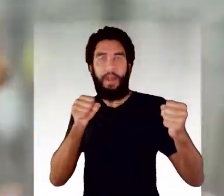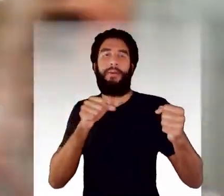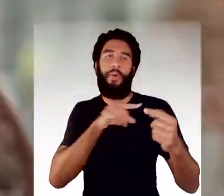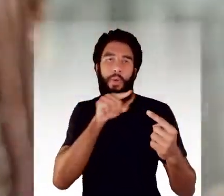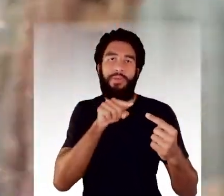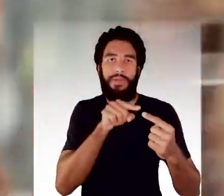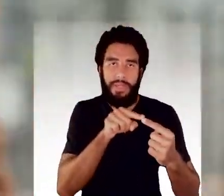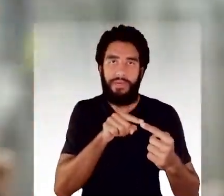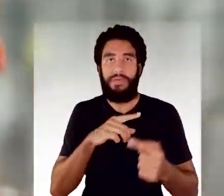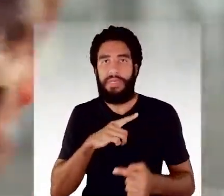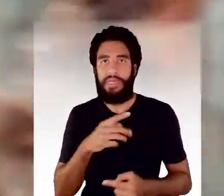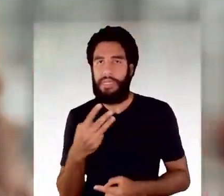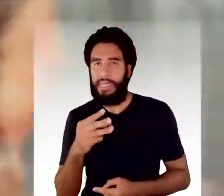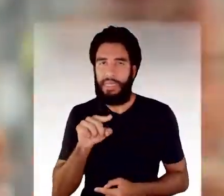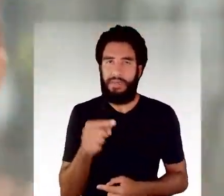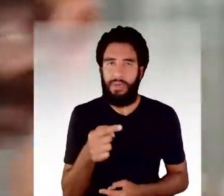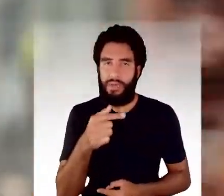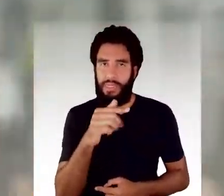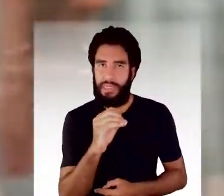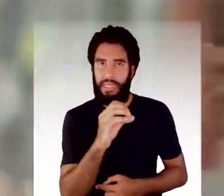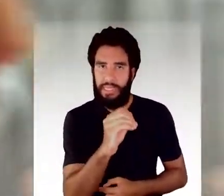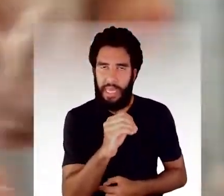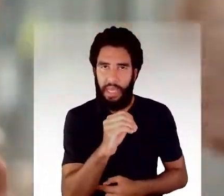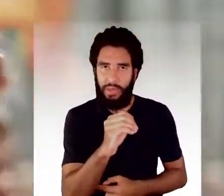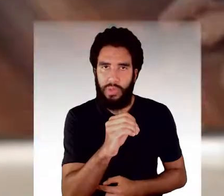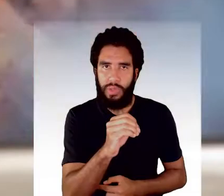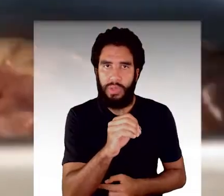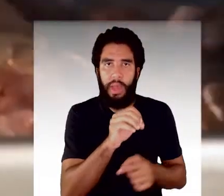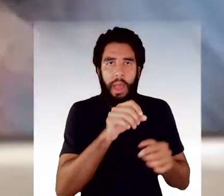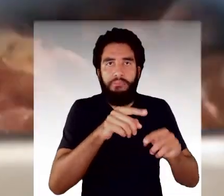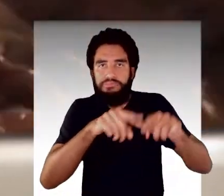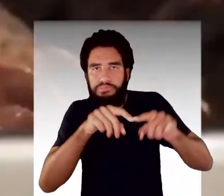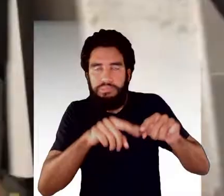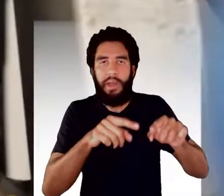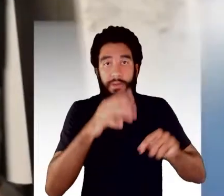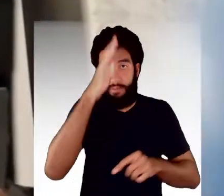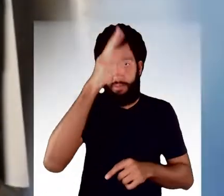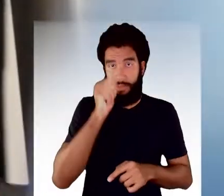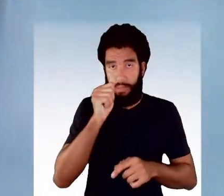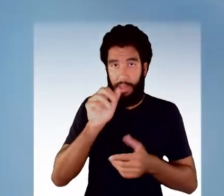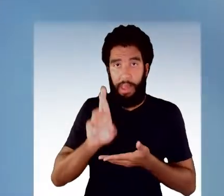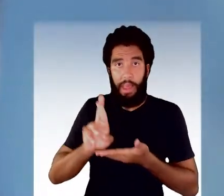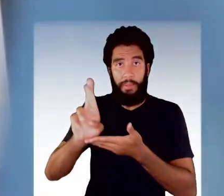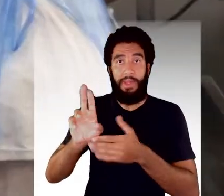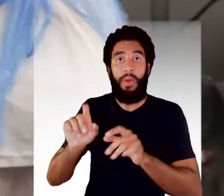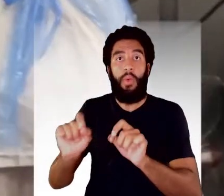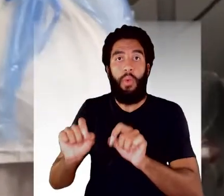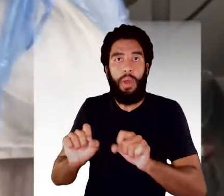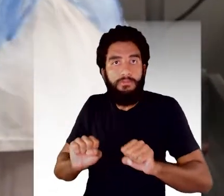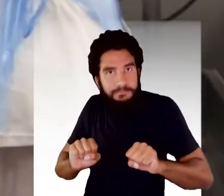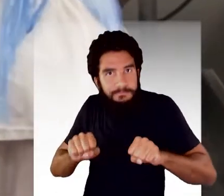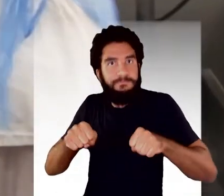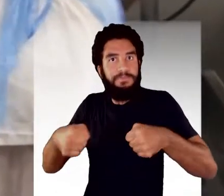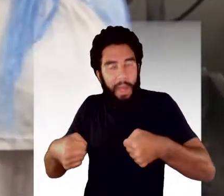consumo aproximadamente 3.700 pedaços de frango por hora. Isso representa uma carga de